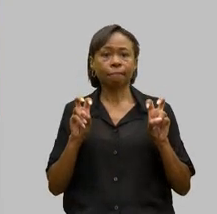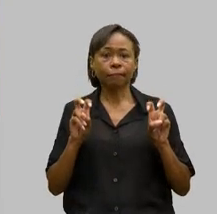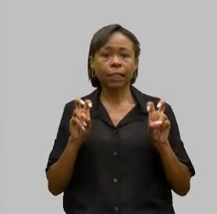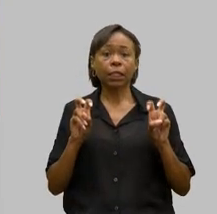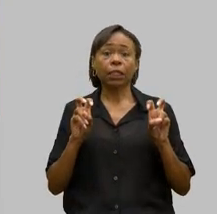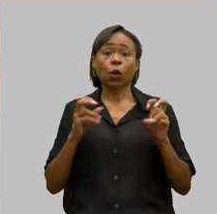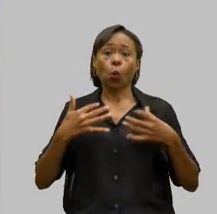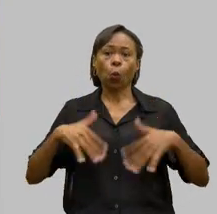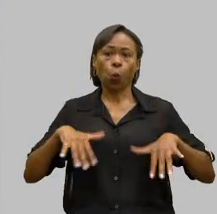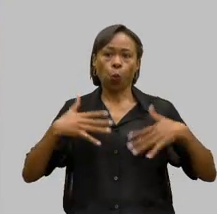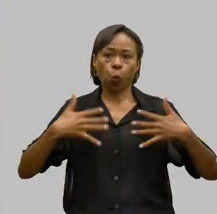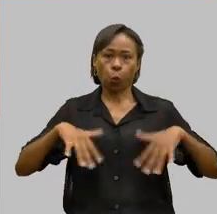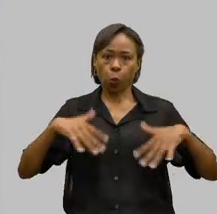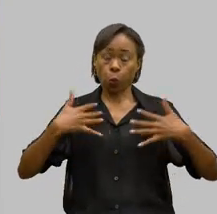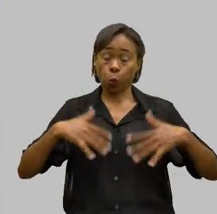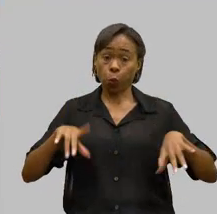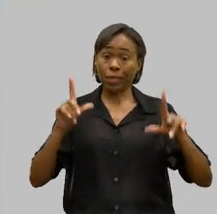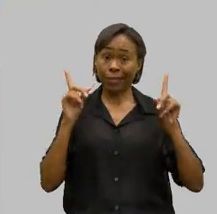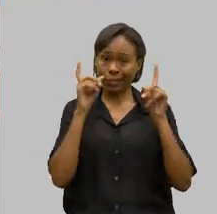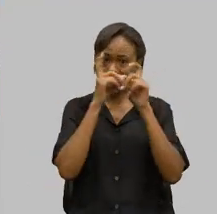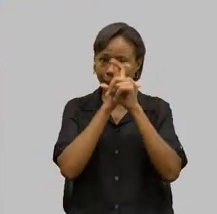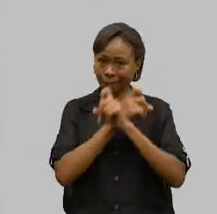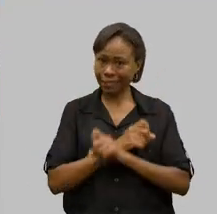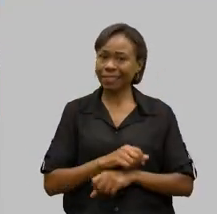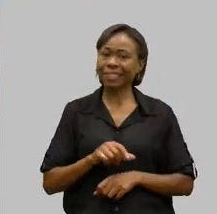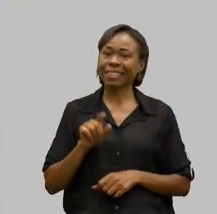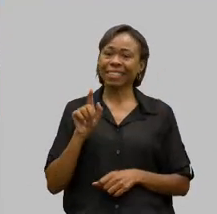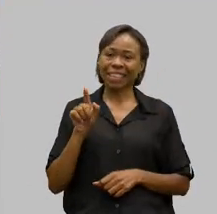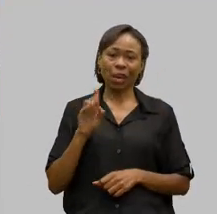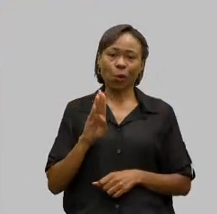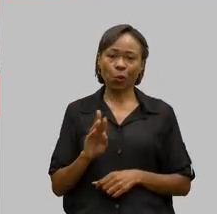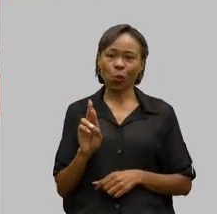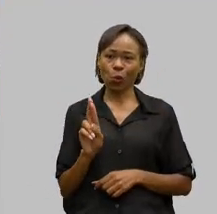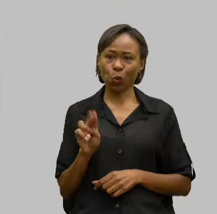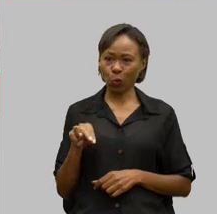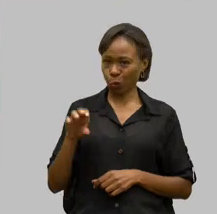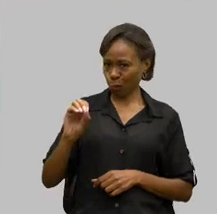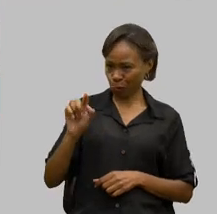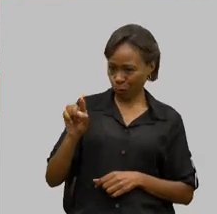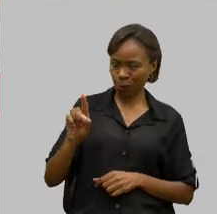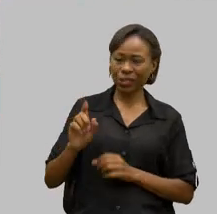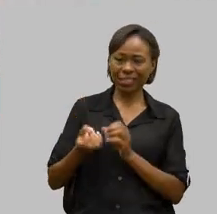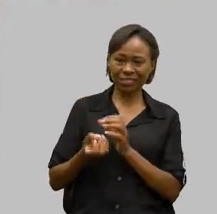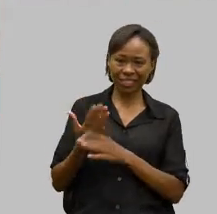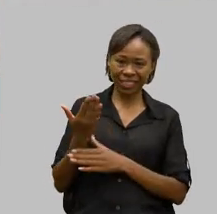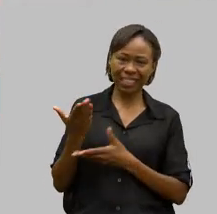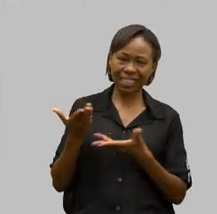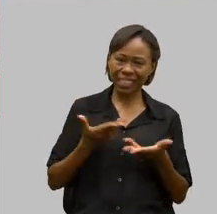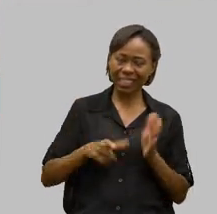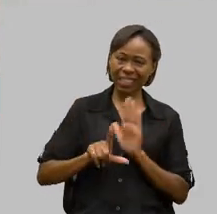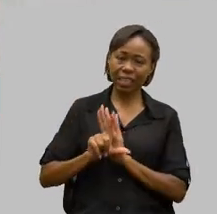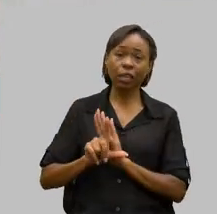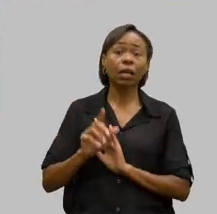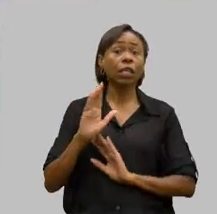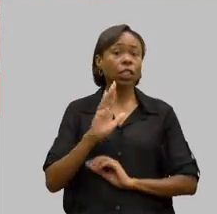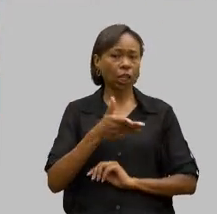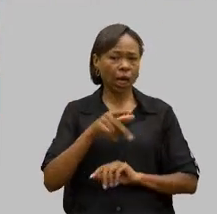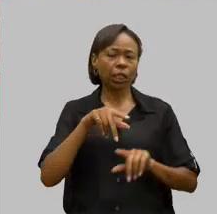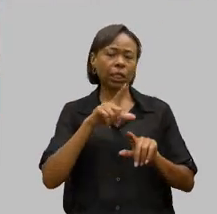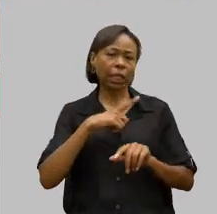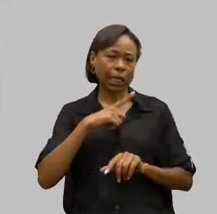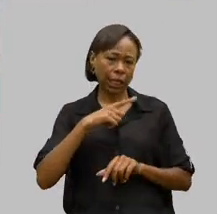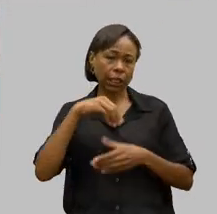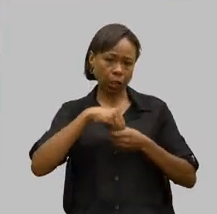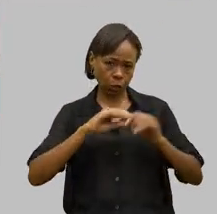mais caloroso, vamos dizer assim. Está aqui Bruno Engler, que trouxe a lei. Nós temos algumas ações que nós já fazemos nas nossas escolas, que são as câmeras de